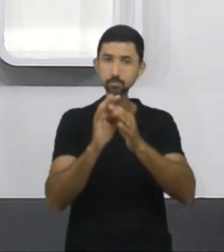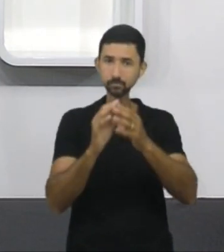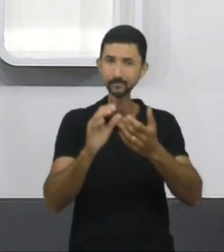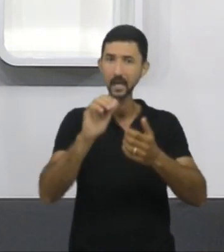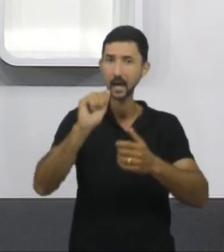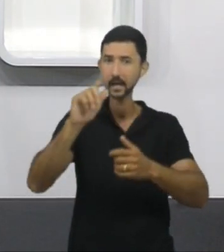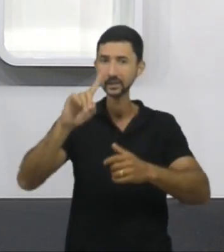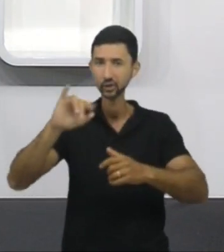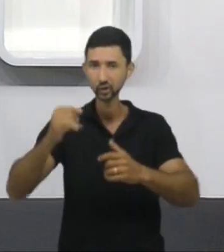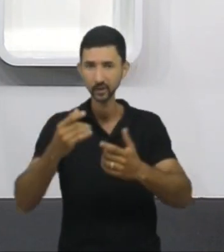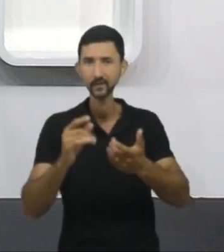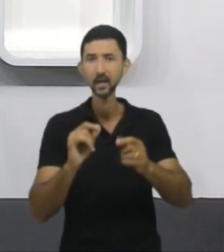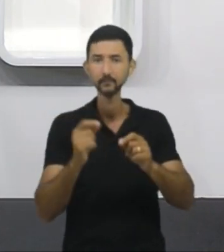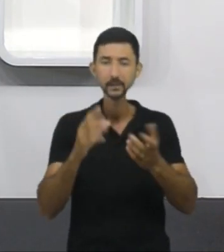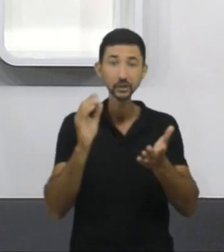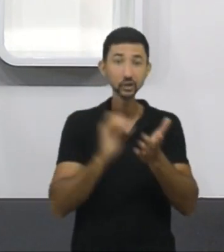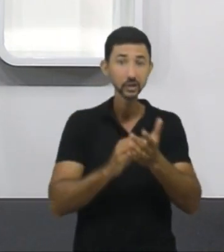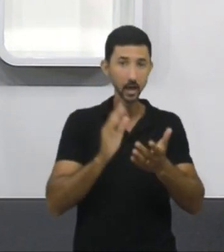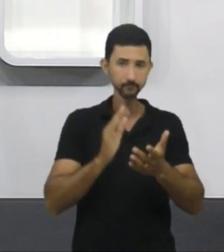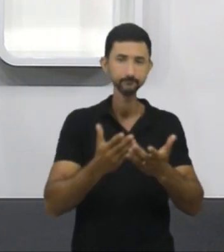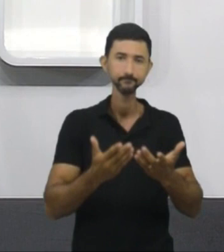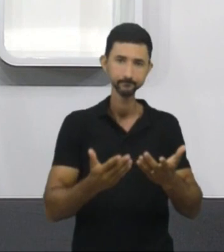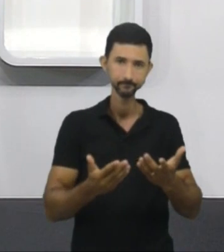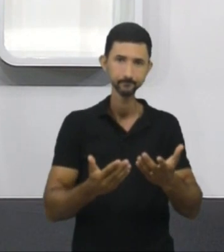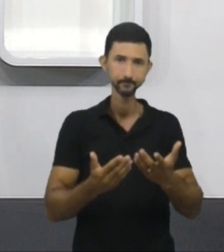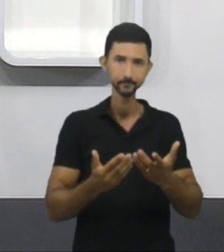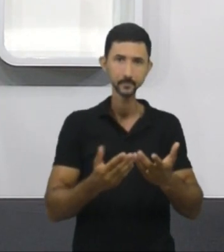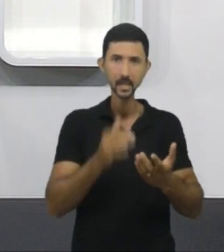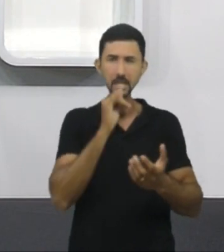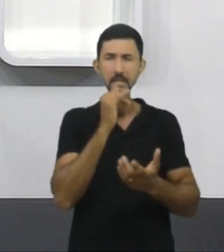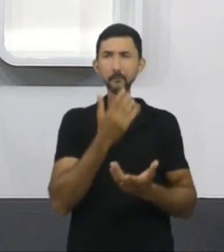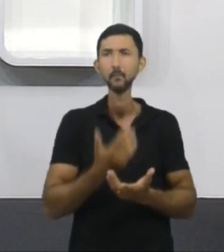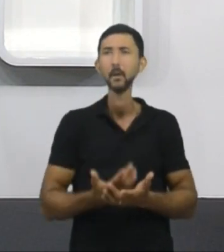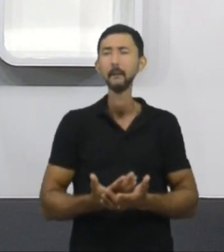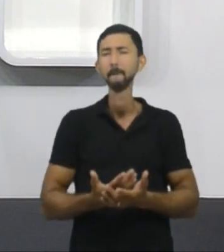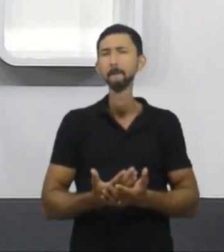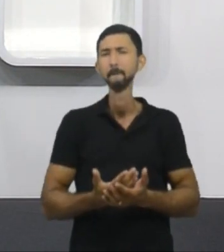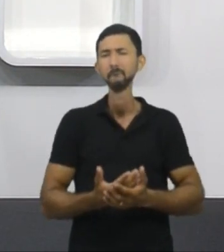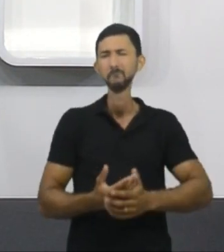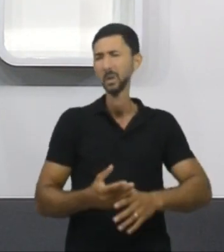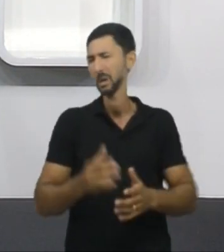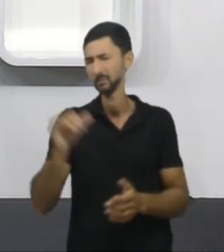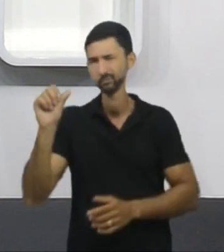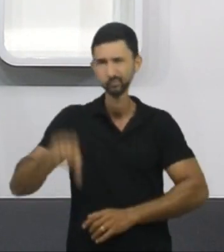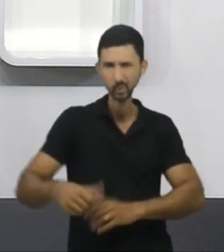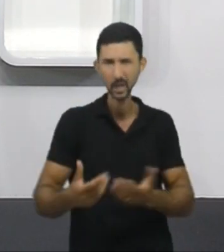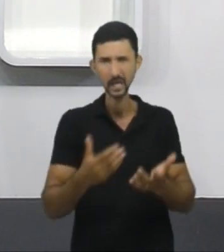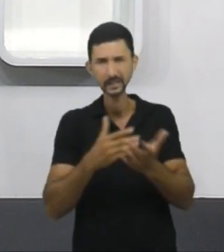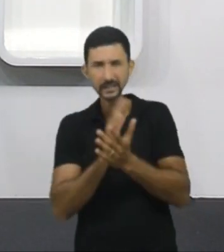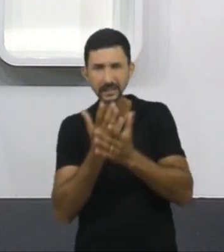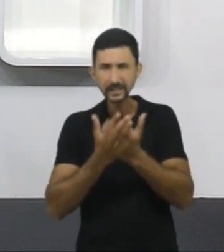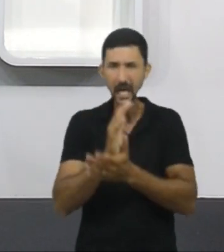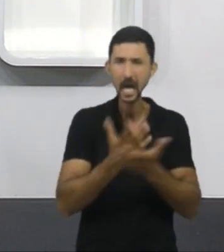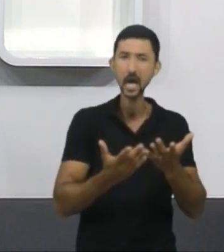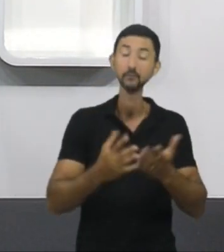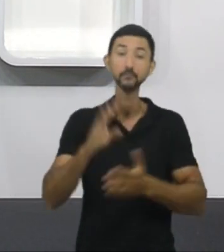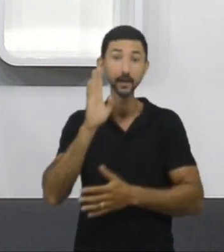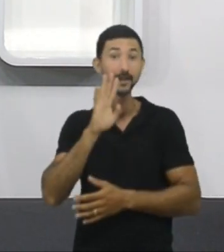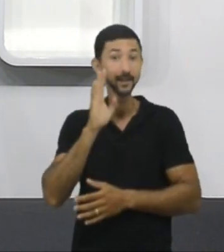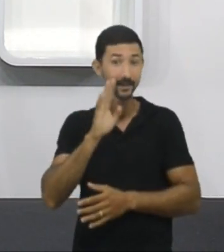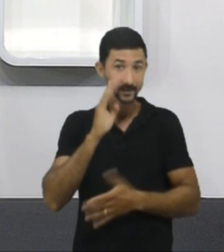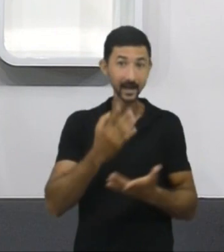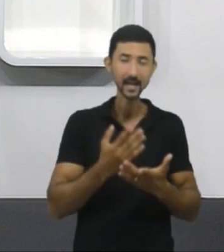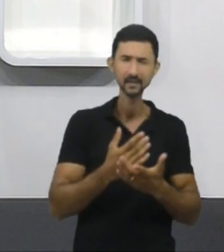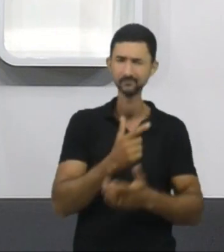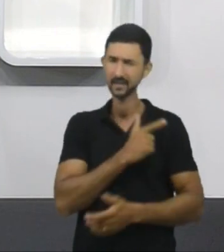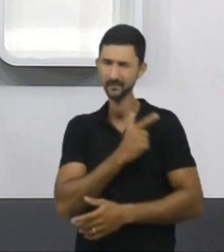adjetivos, de algo que já foi mencionado. Então, você dizer é um absurdo, é chato, é legal,